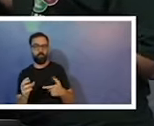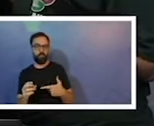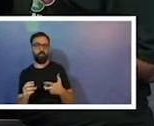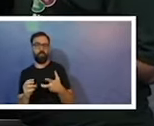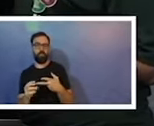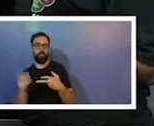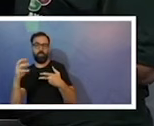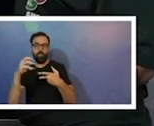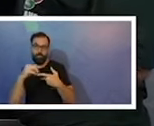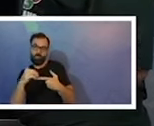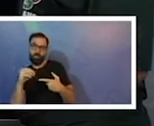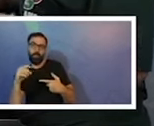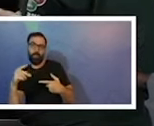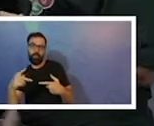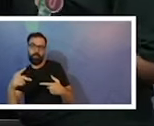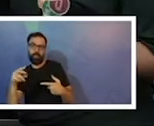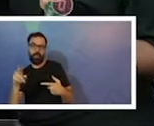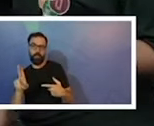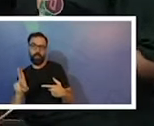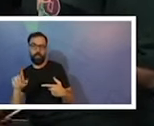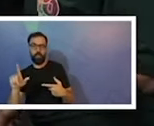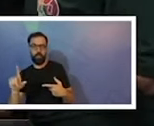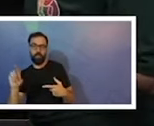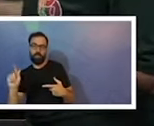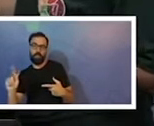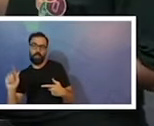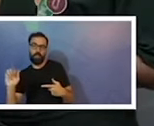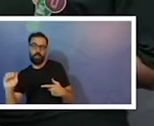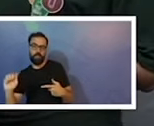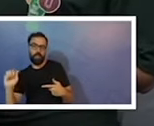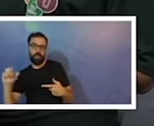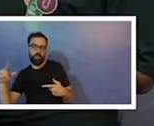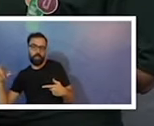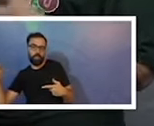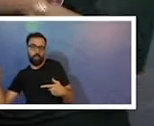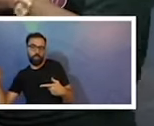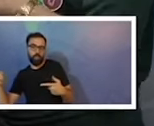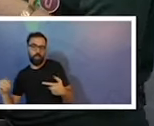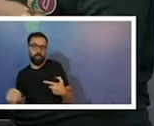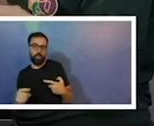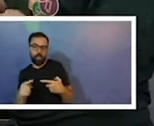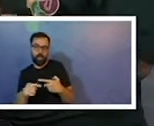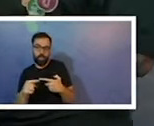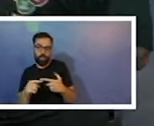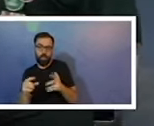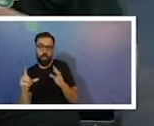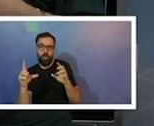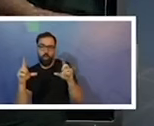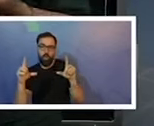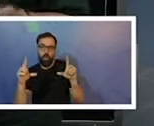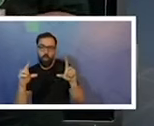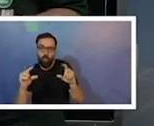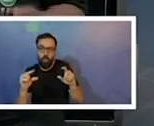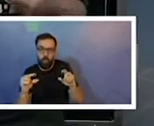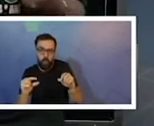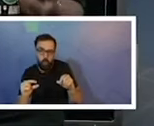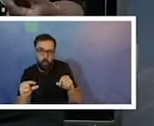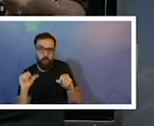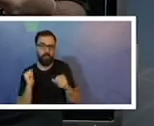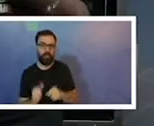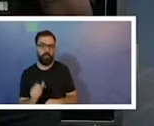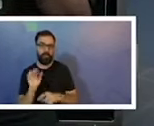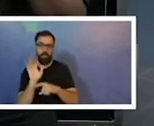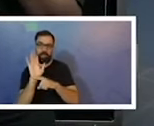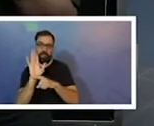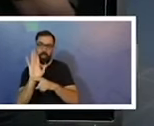do pulgão, controla ou extingue a população dessa praga na plantação, reduzindo ou evitando os prejuízos.